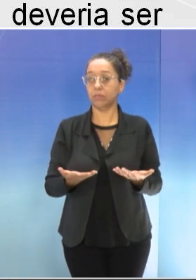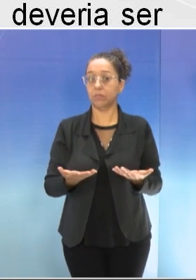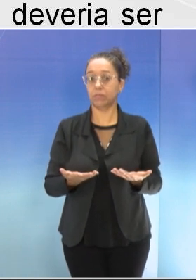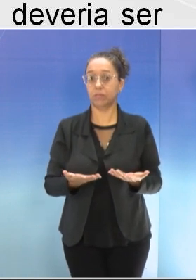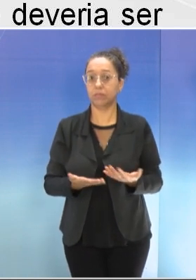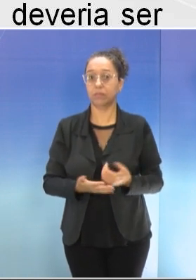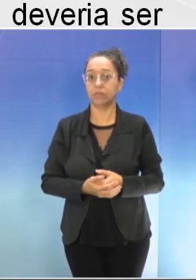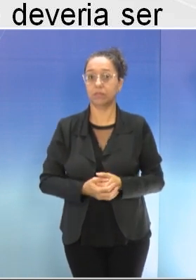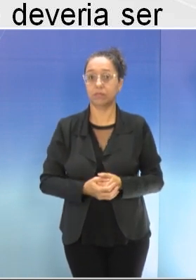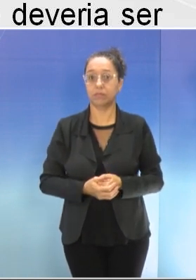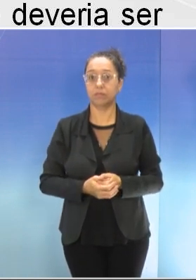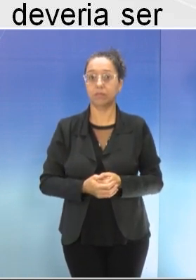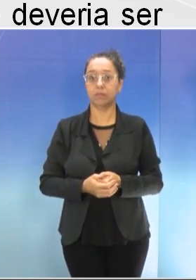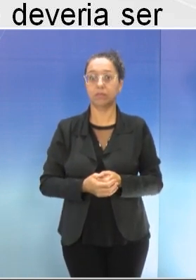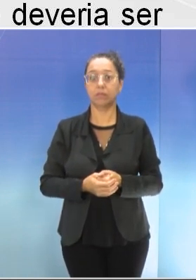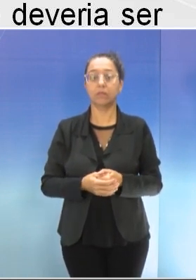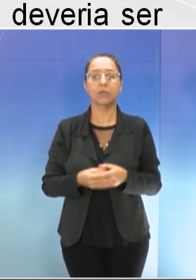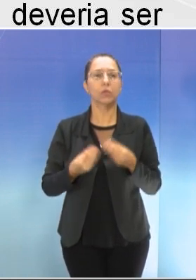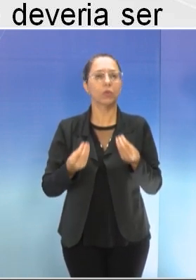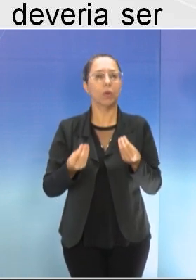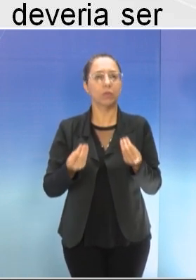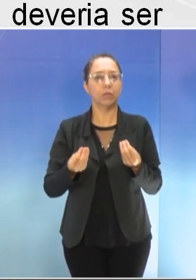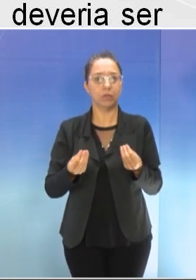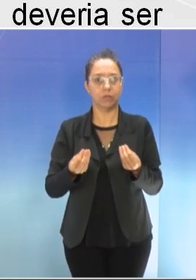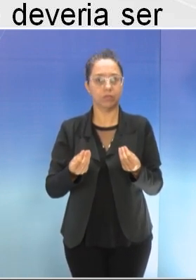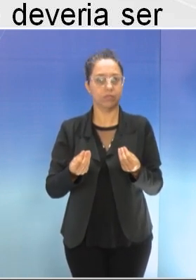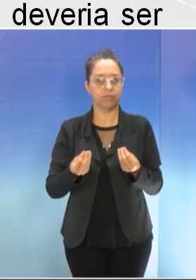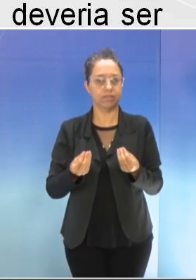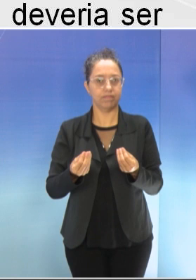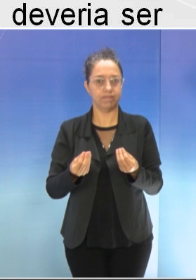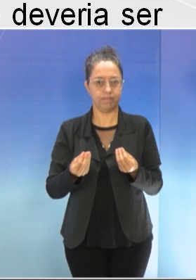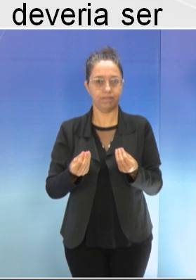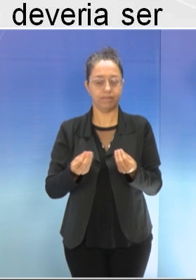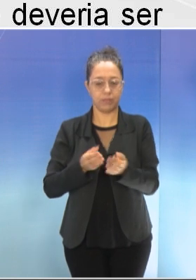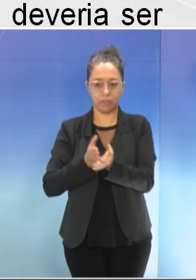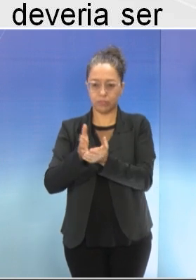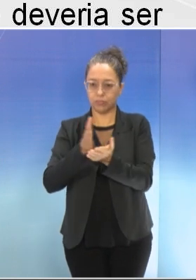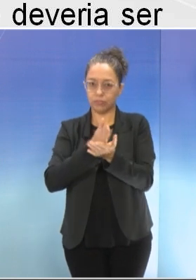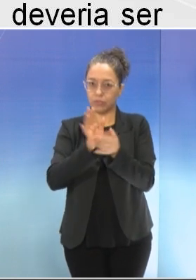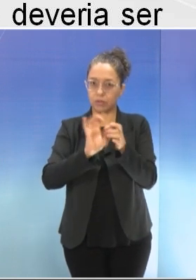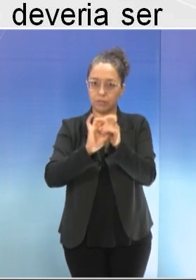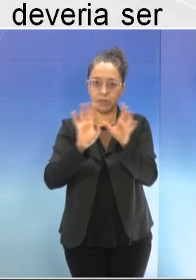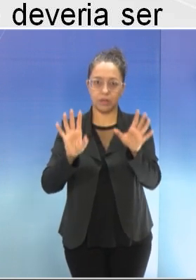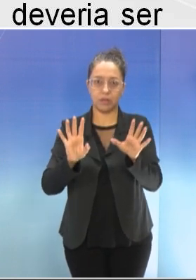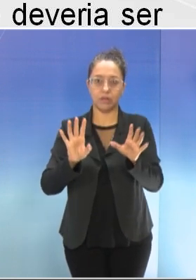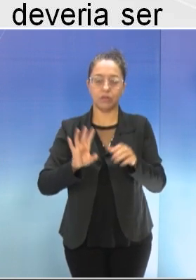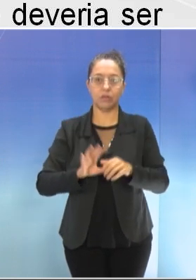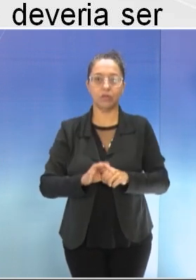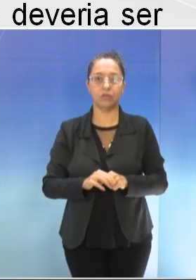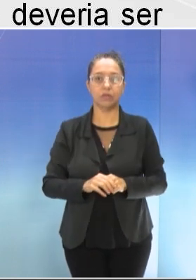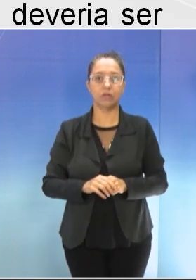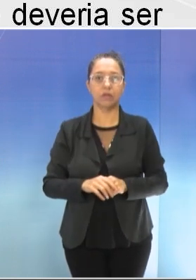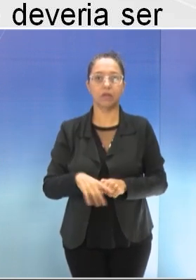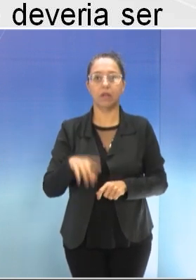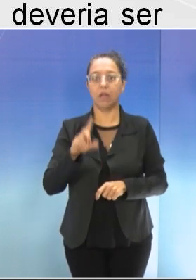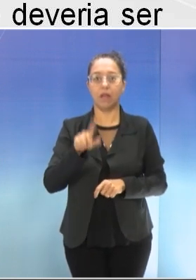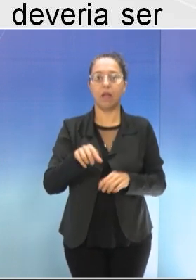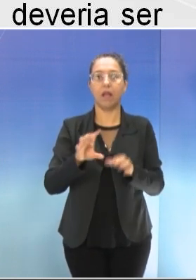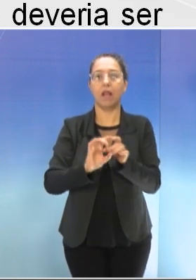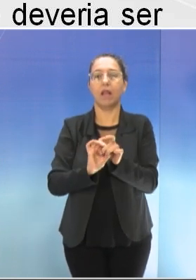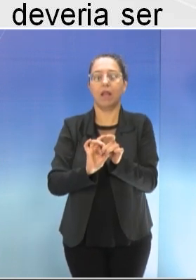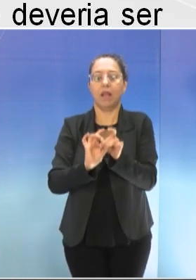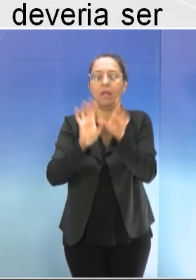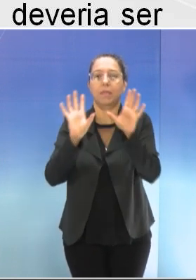vontade para o fim para o qual ela foi dada? Perceba aqui que é um livre,